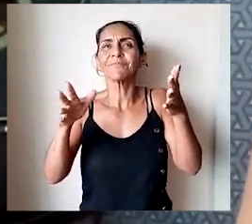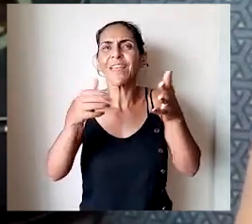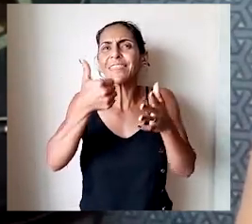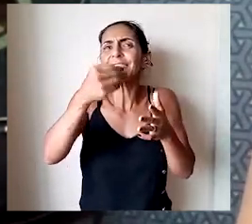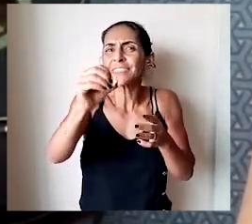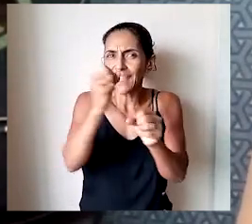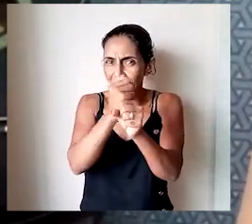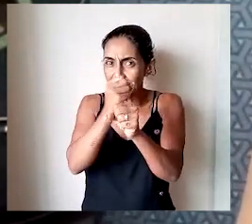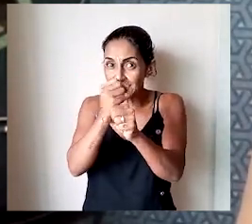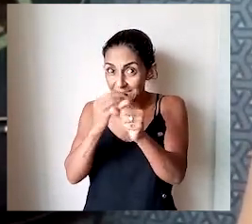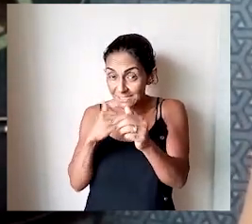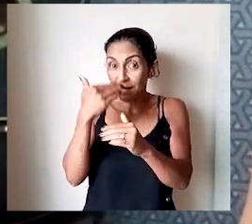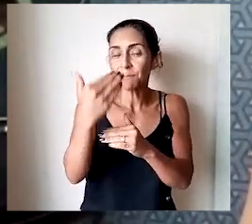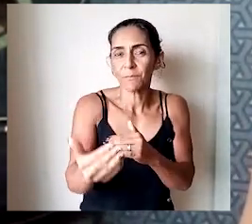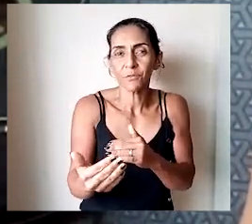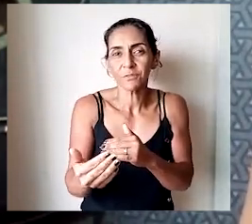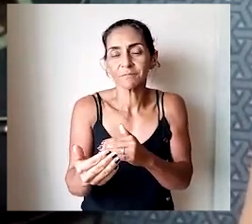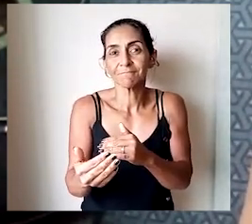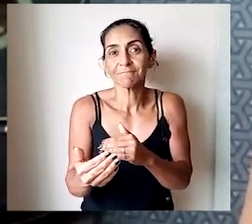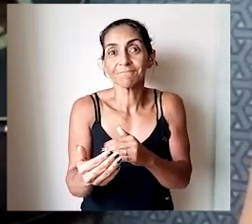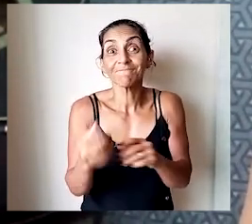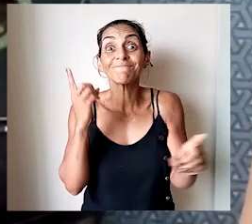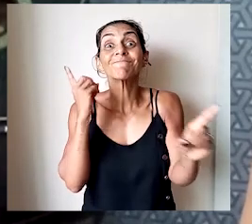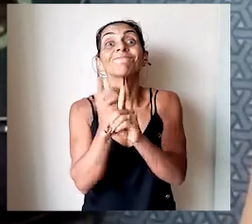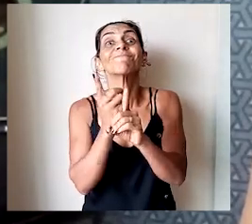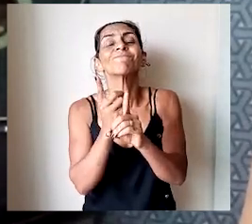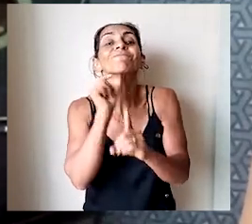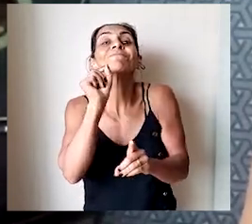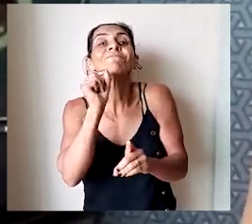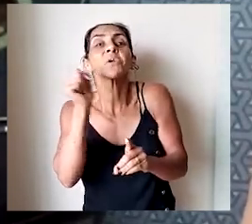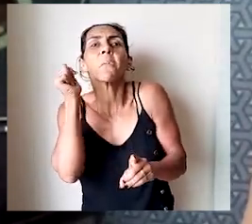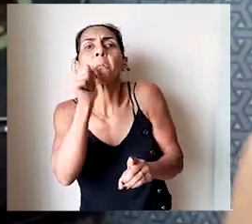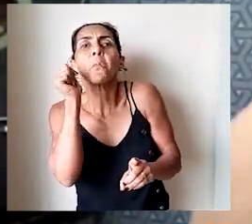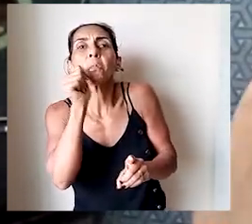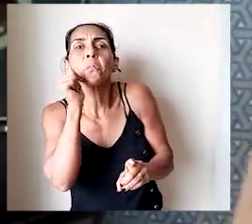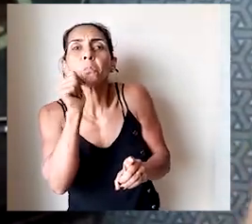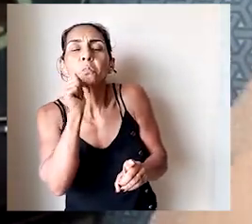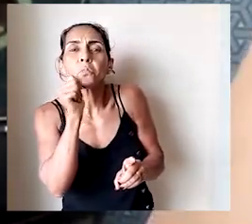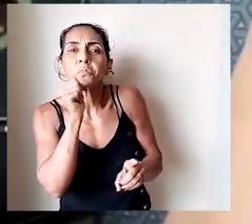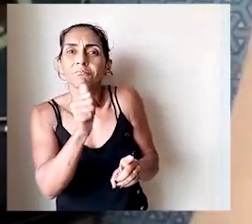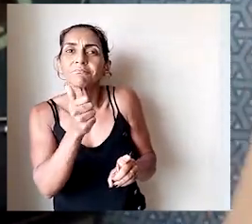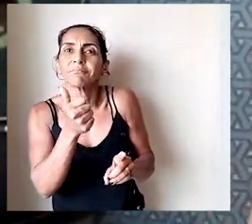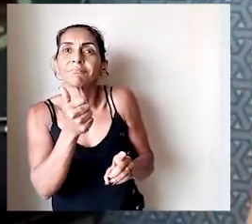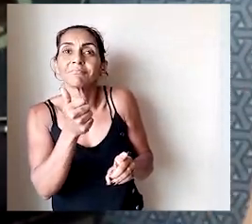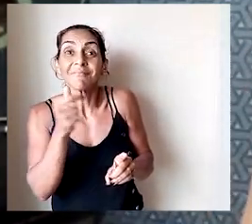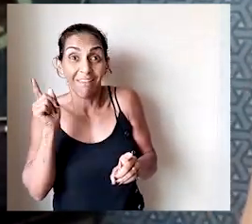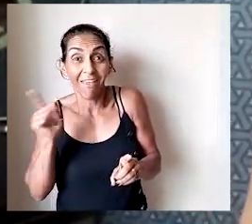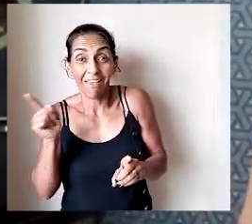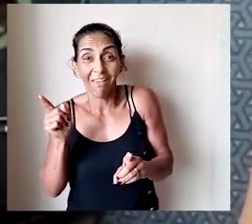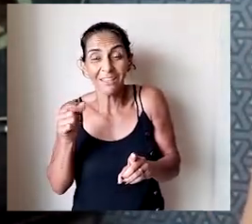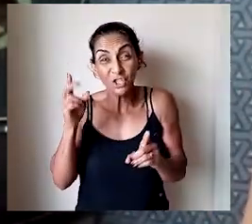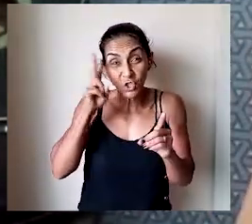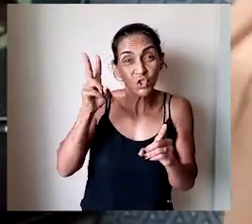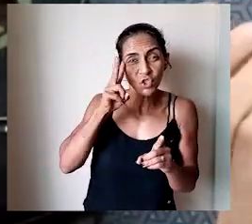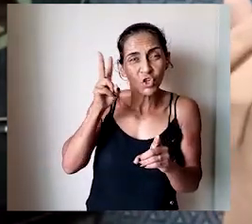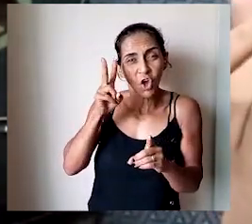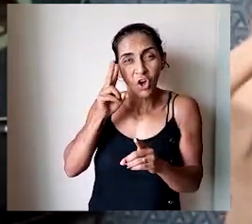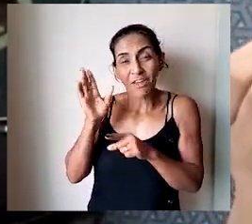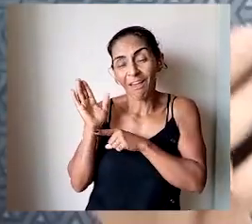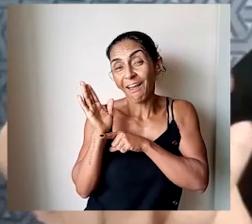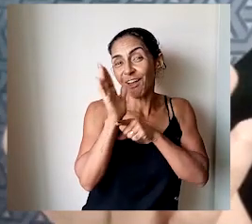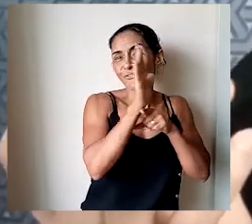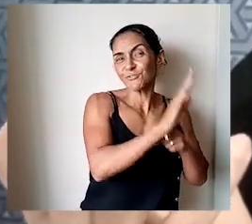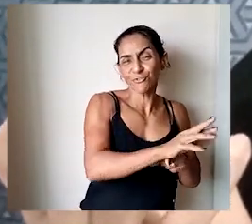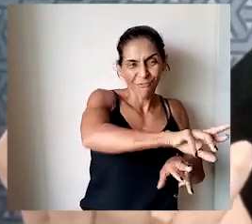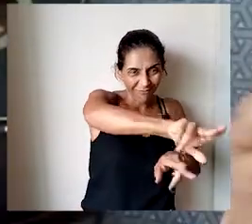década depois, ele começou a encontrar algumas mulheres que diziam a ele que Coraline tinha ajudado a passar por momentos